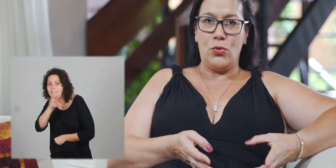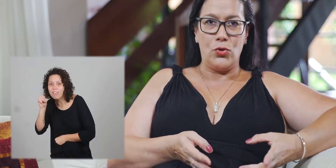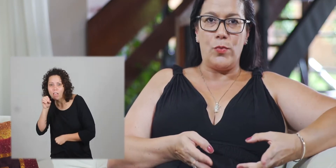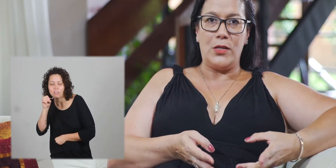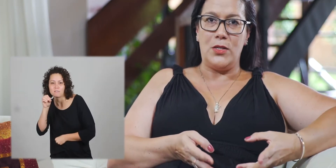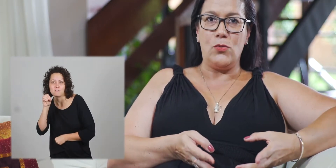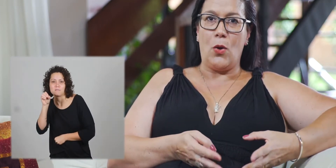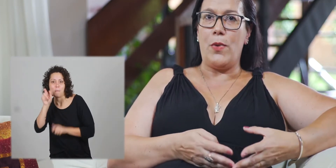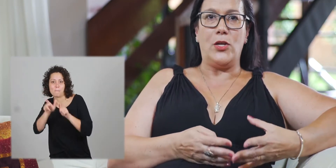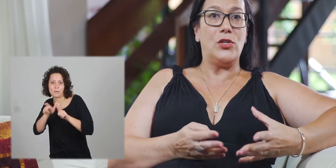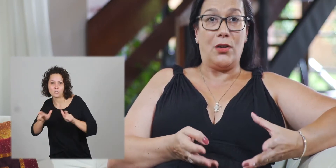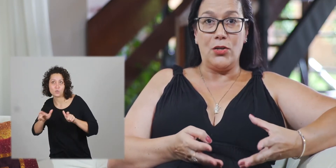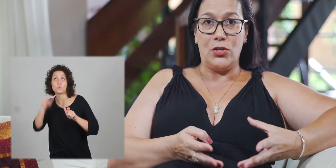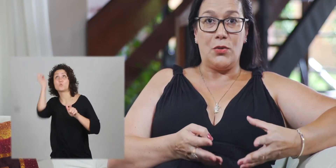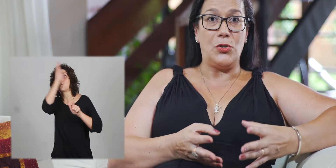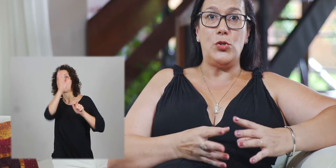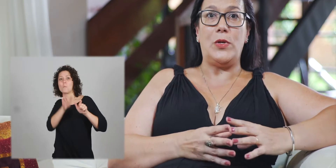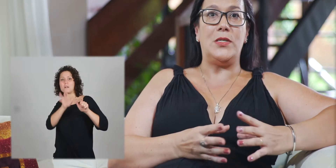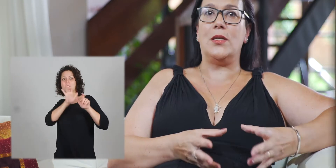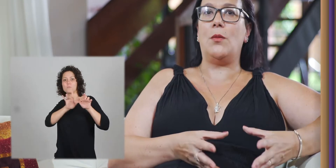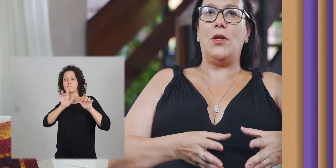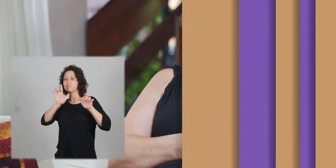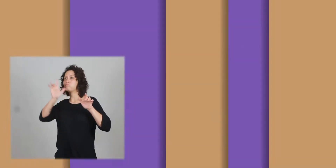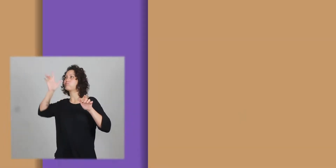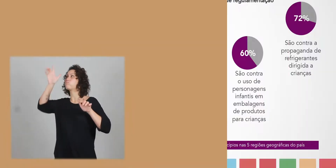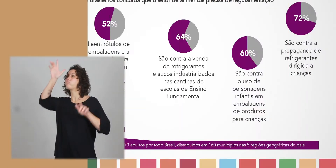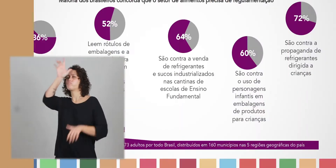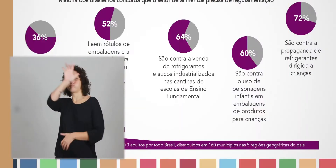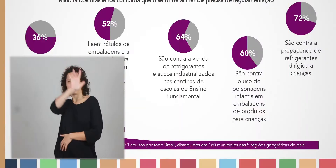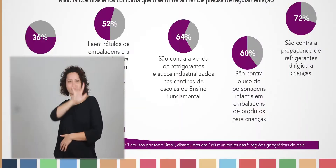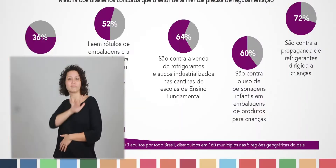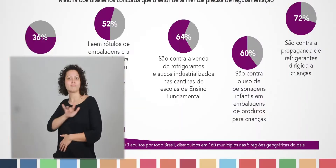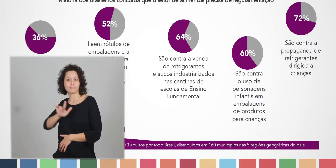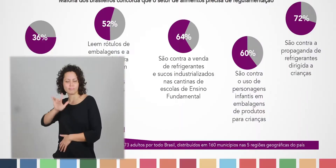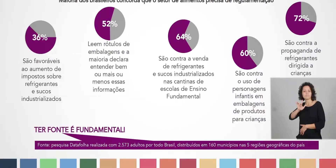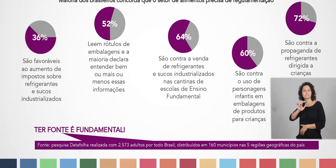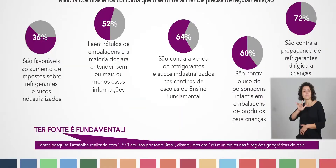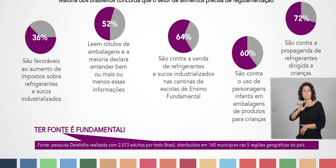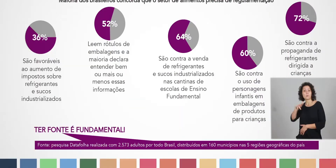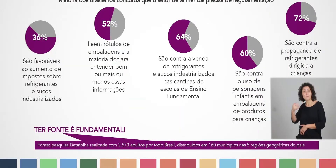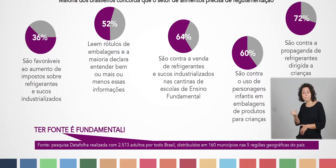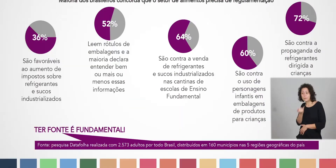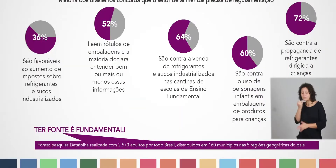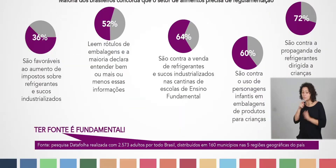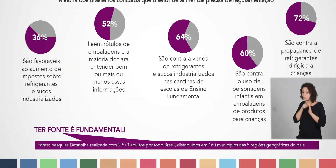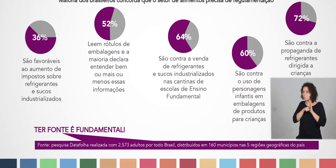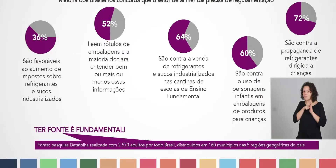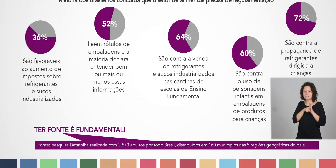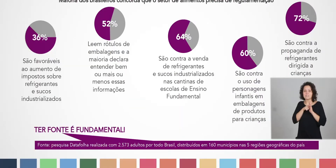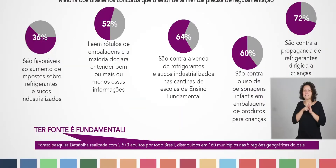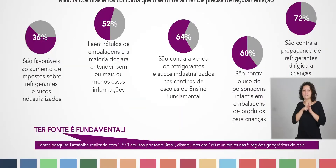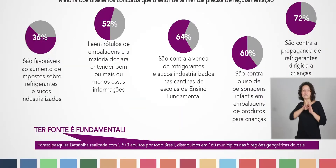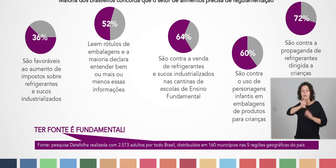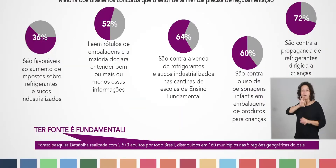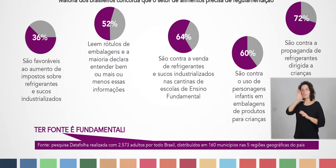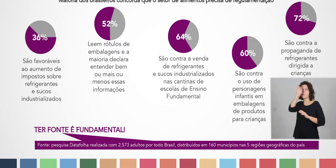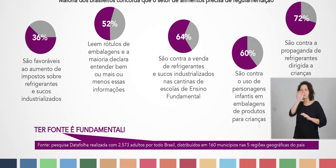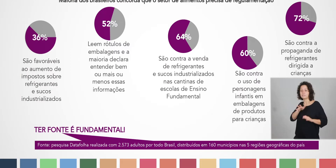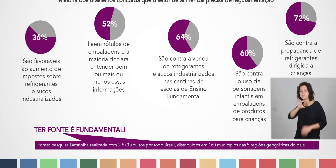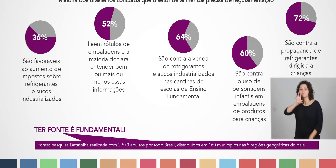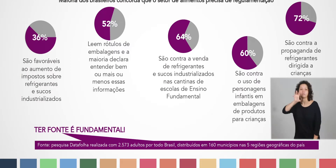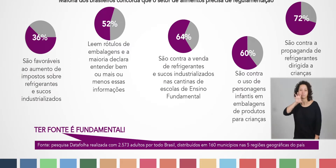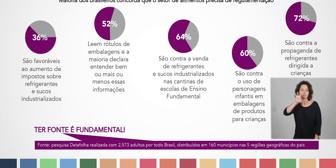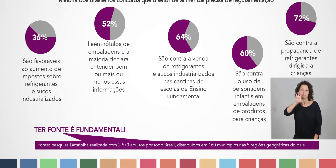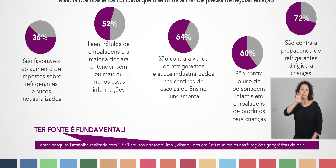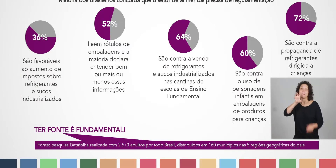várias regiões do Brasil, que é um país grande, então a gente precisa também que essas pesquisas sejam realizadas em várias regiões, né?